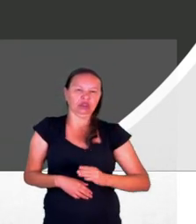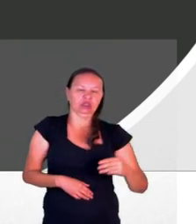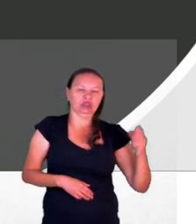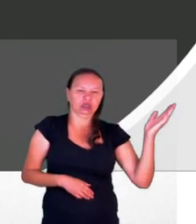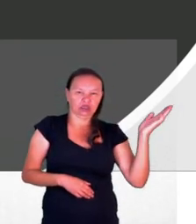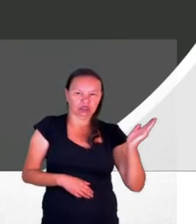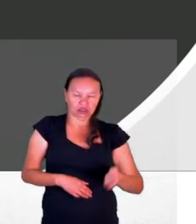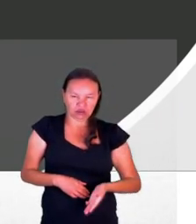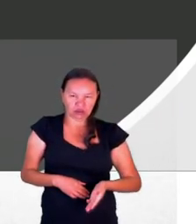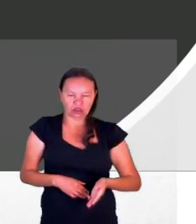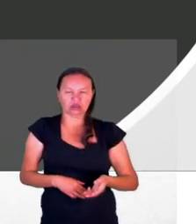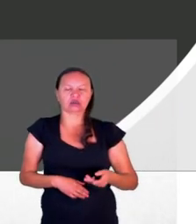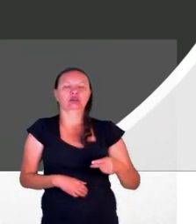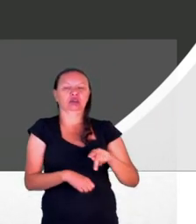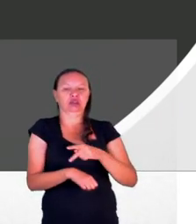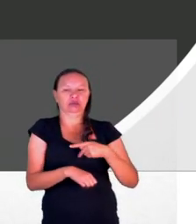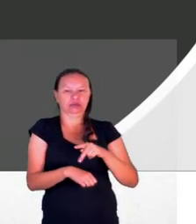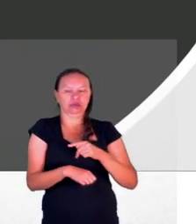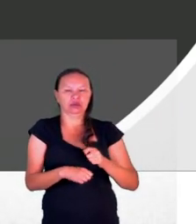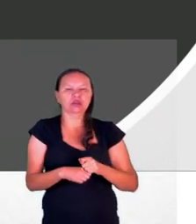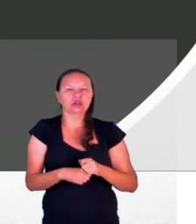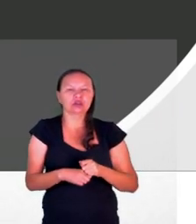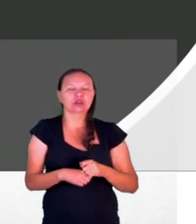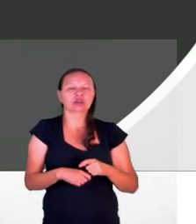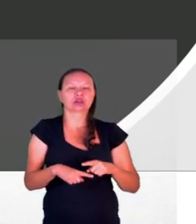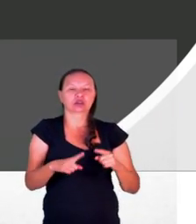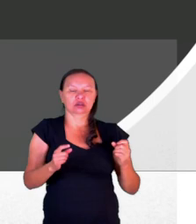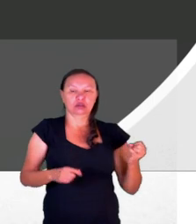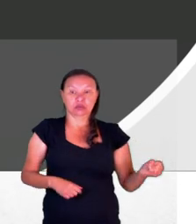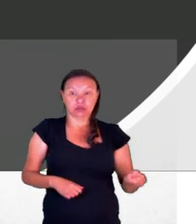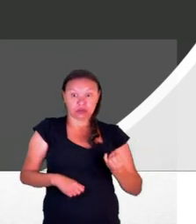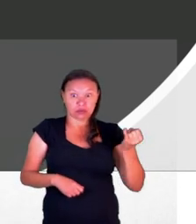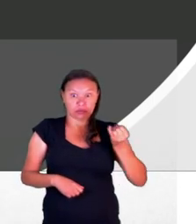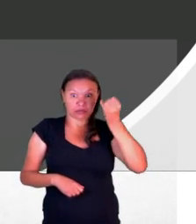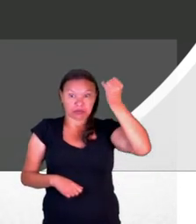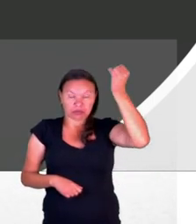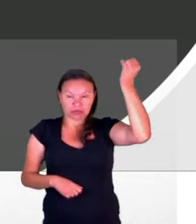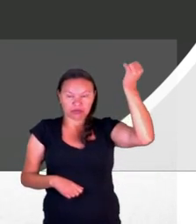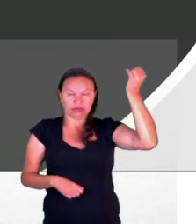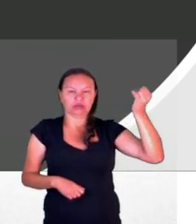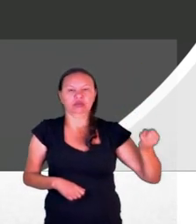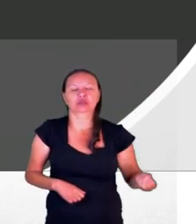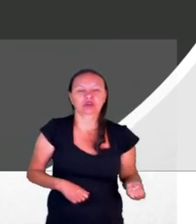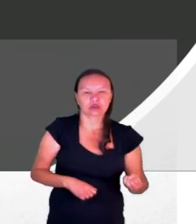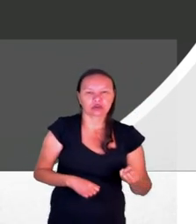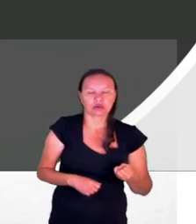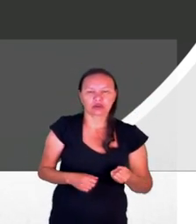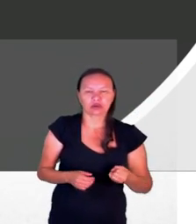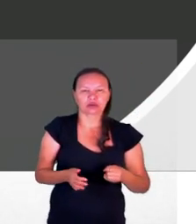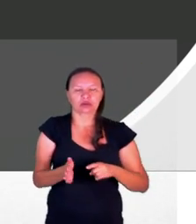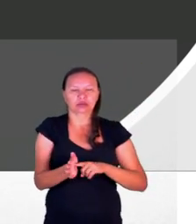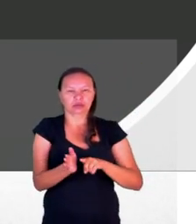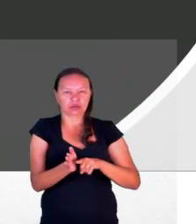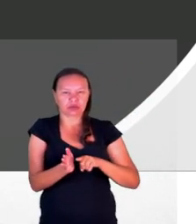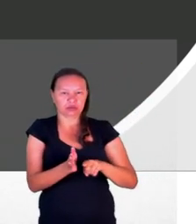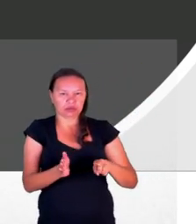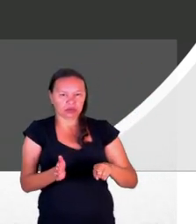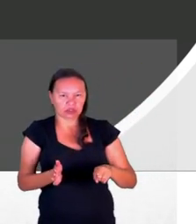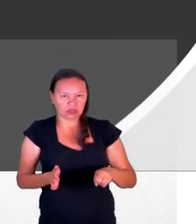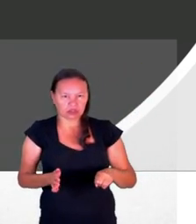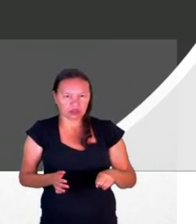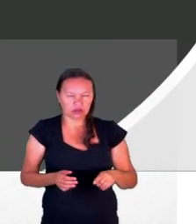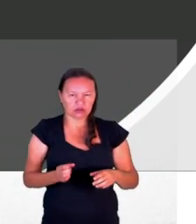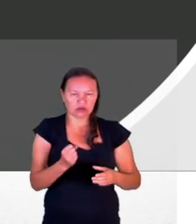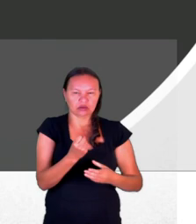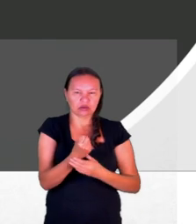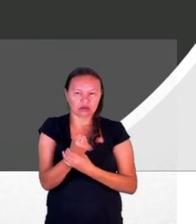uma obrigação que ela é bastante importante principalmente referentemente à questão da